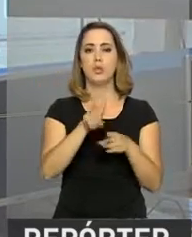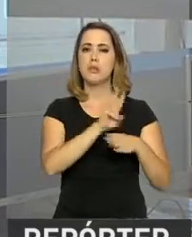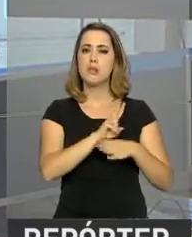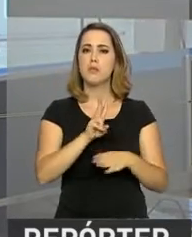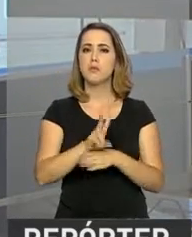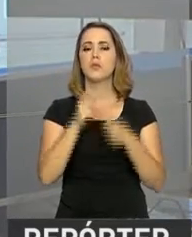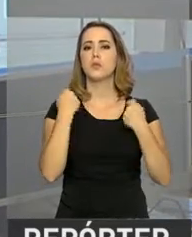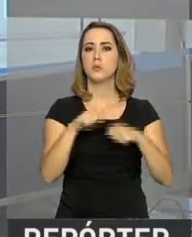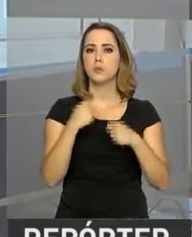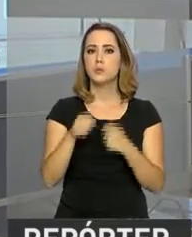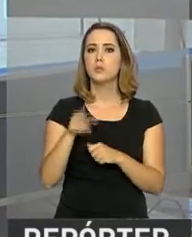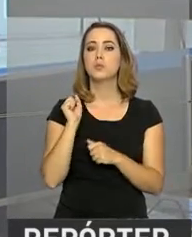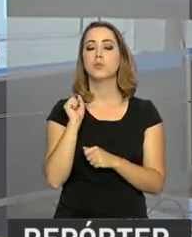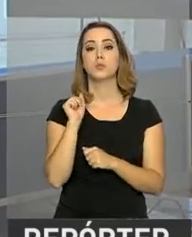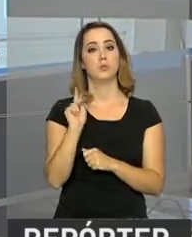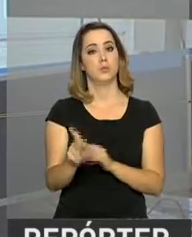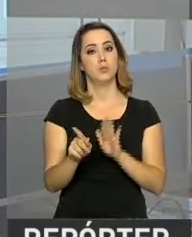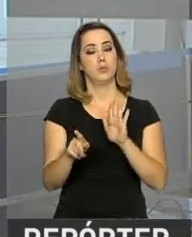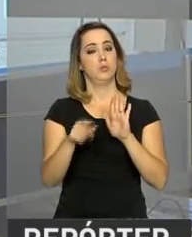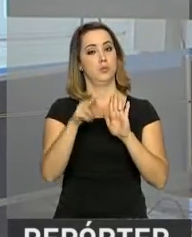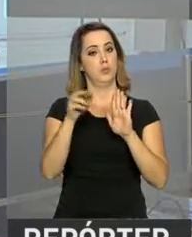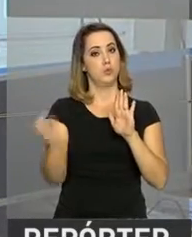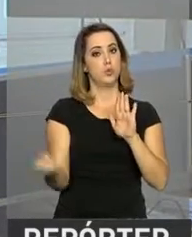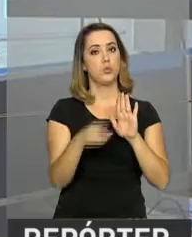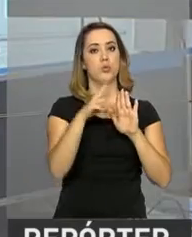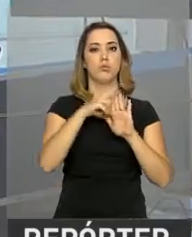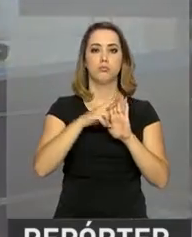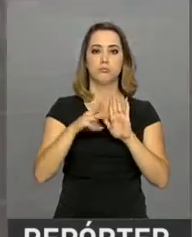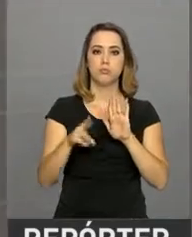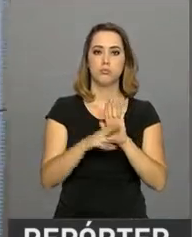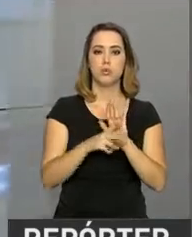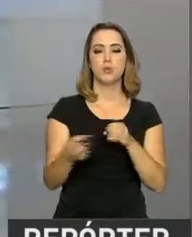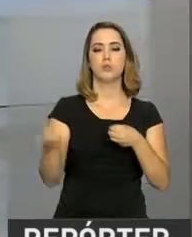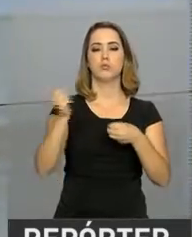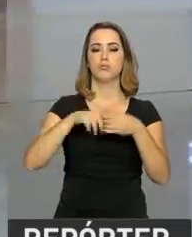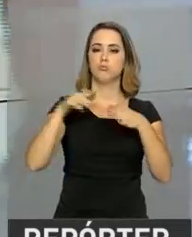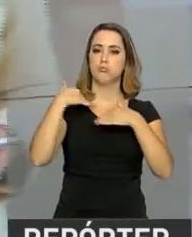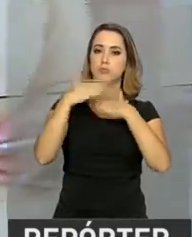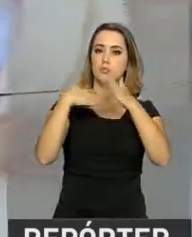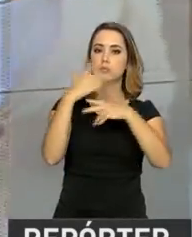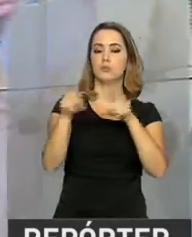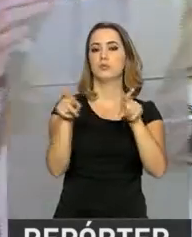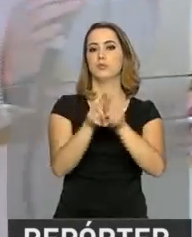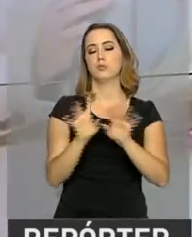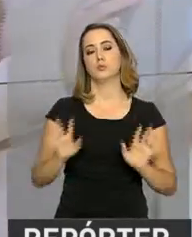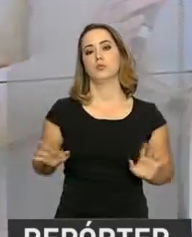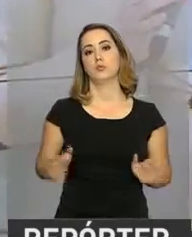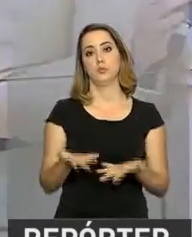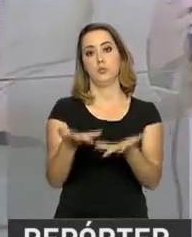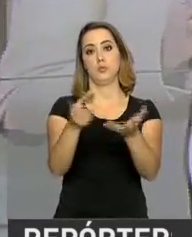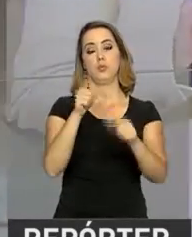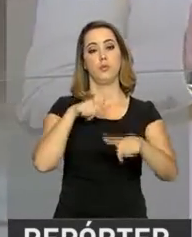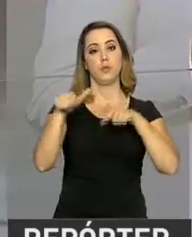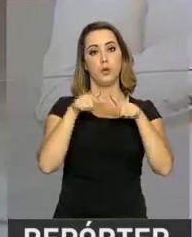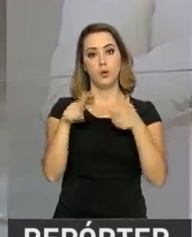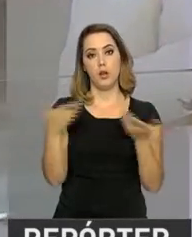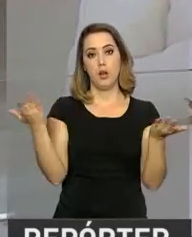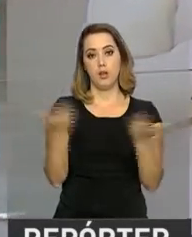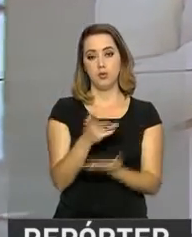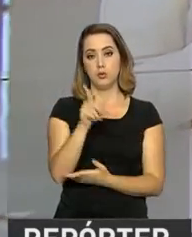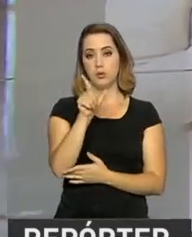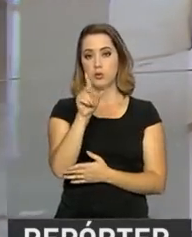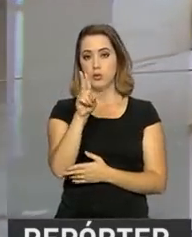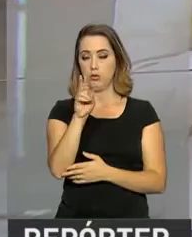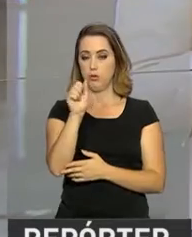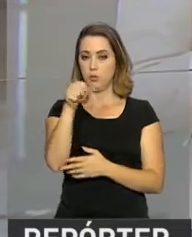para o país voltar a crescer ea gerar empregos ao vivo do palácio do planalto é potter luana karen tem as informações sobre essa reunião que